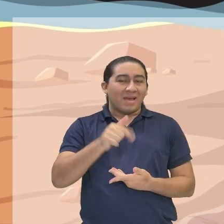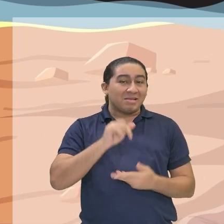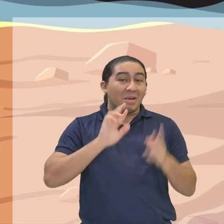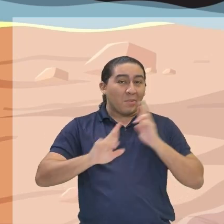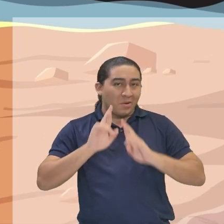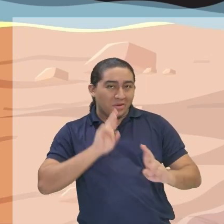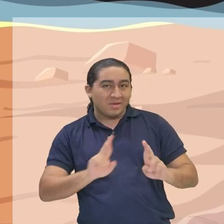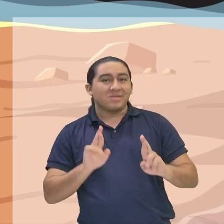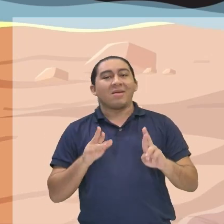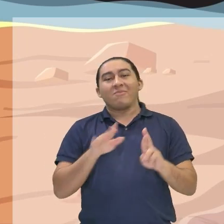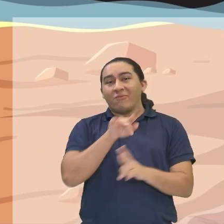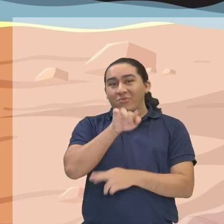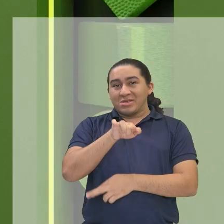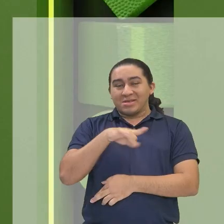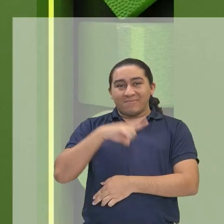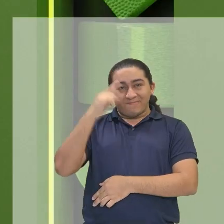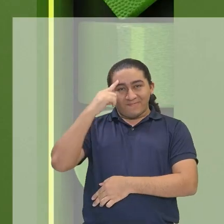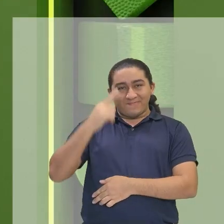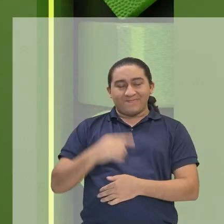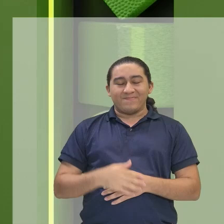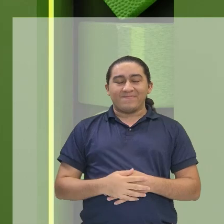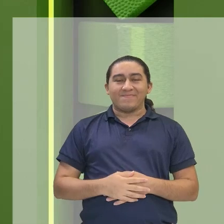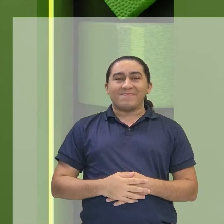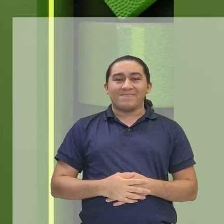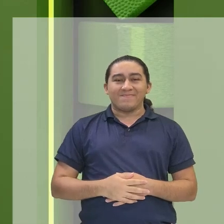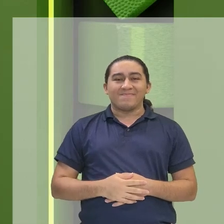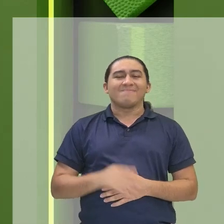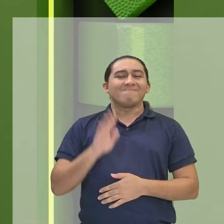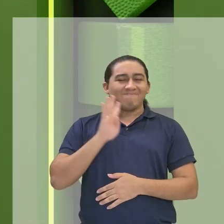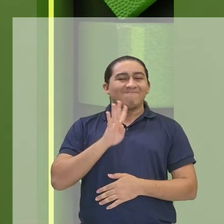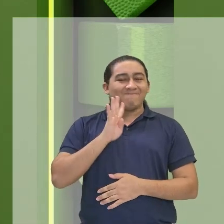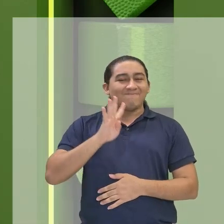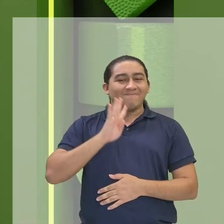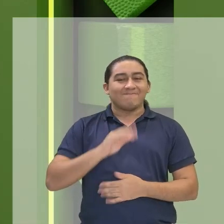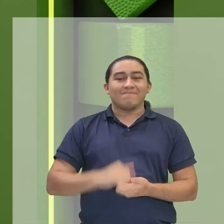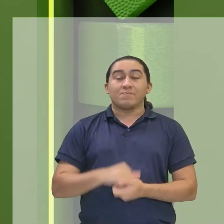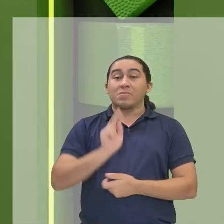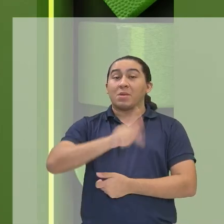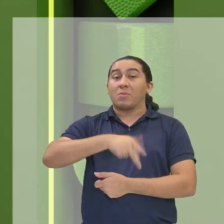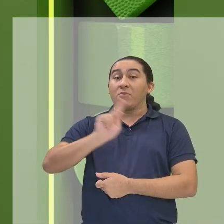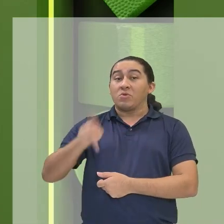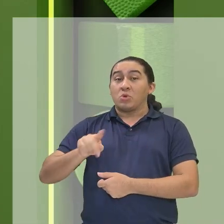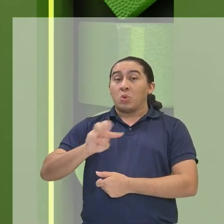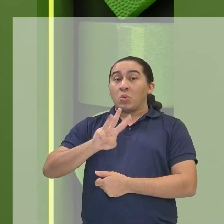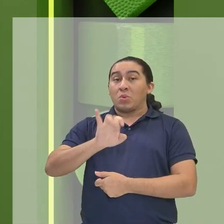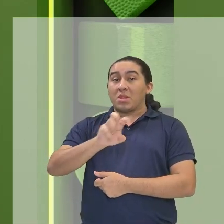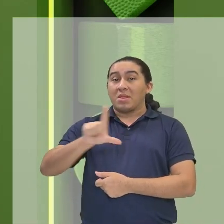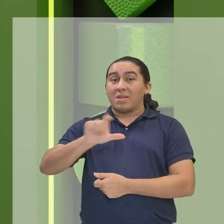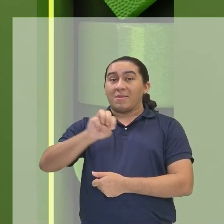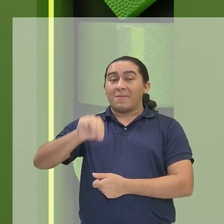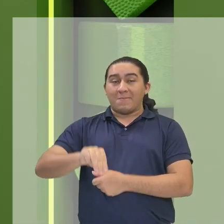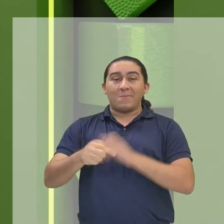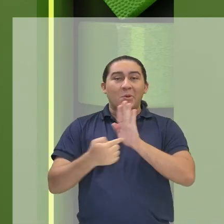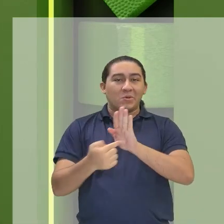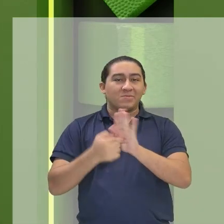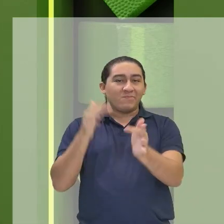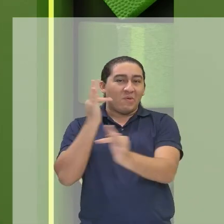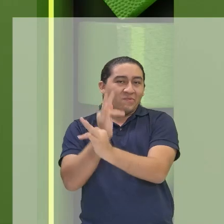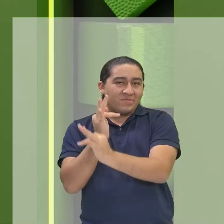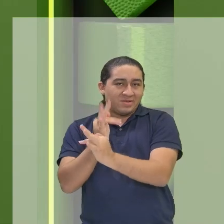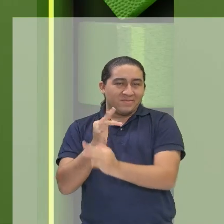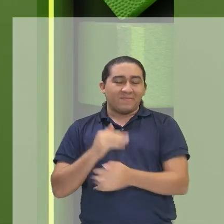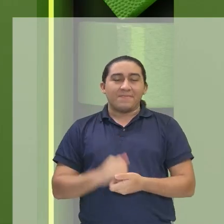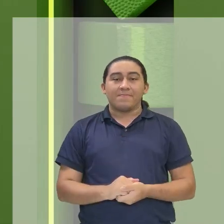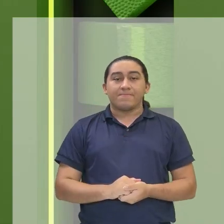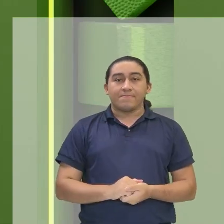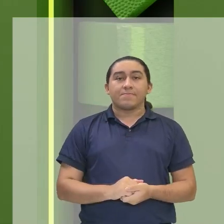respostas aí, você que vai dar. Olha aí que legal, o professor William trazendo um pouquinho de física aqui pra gente. E